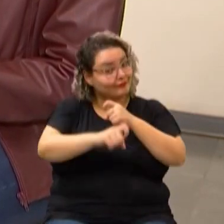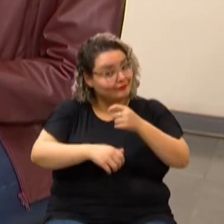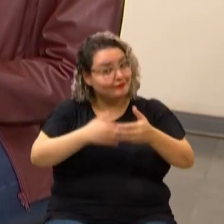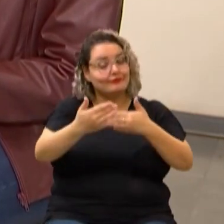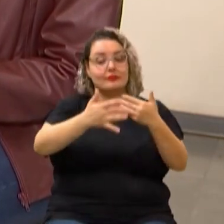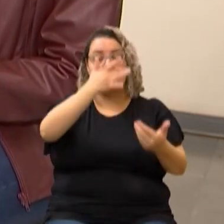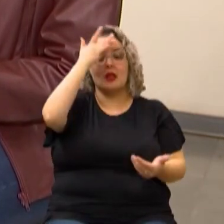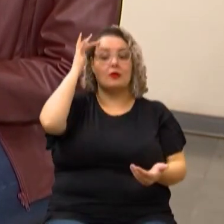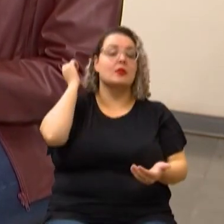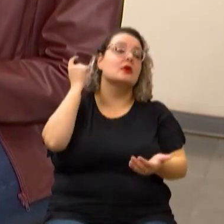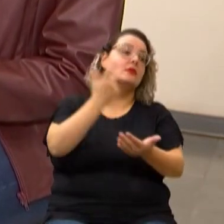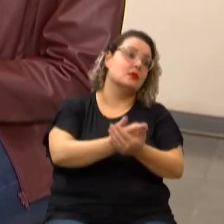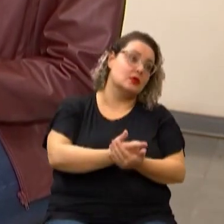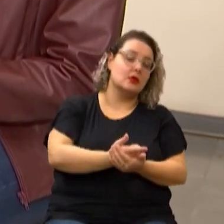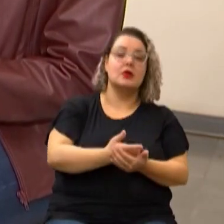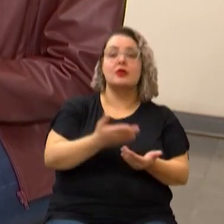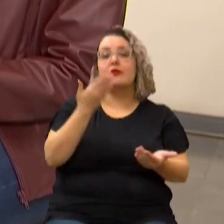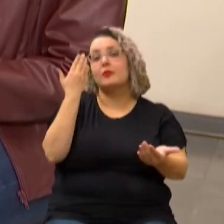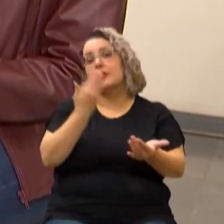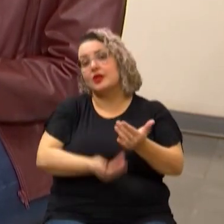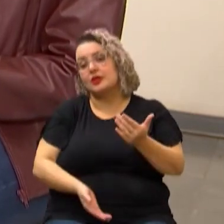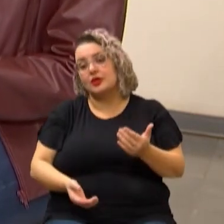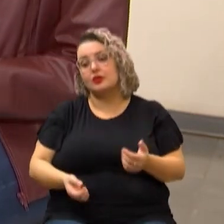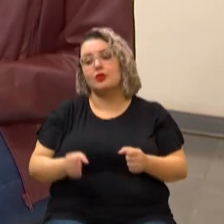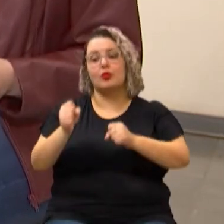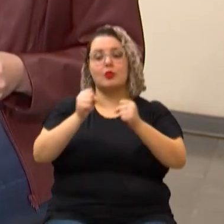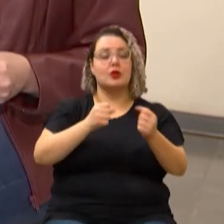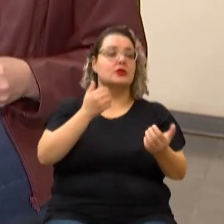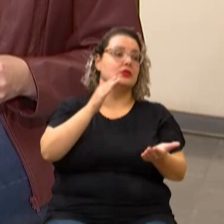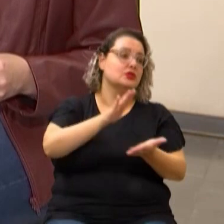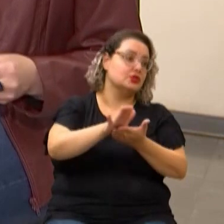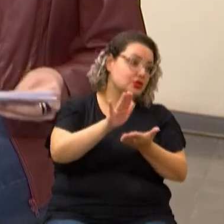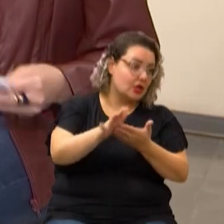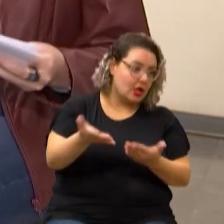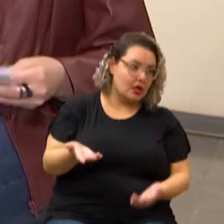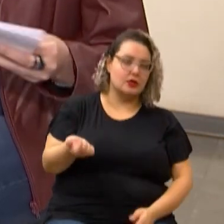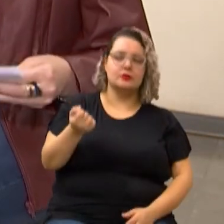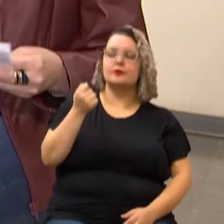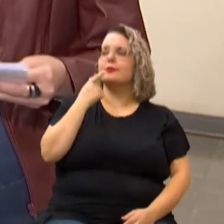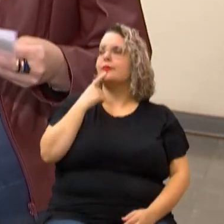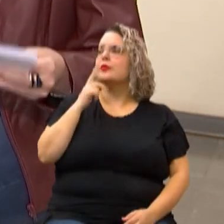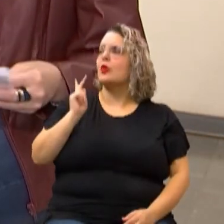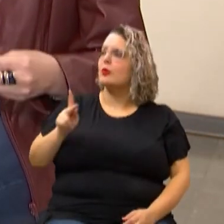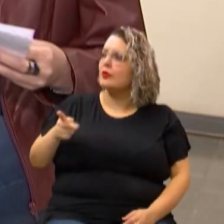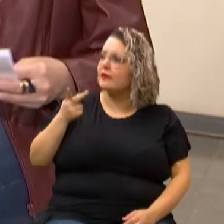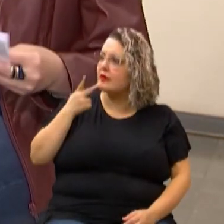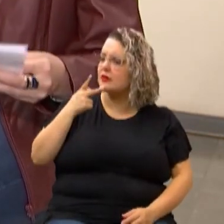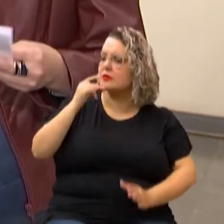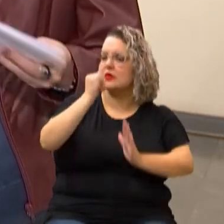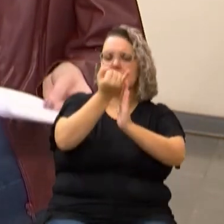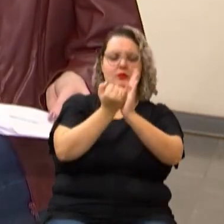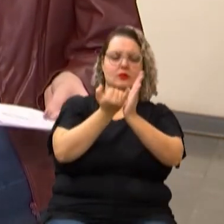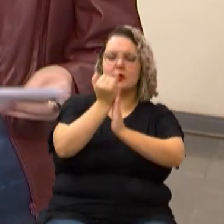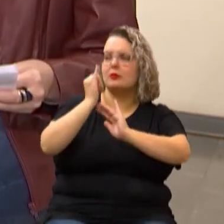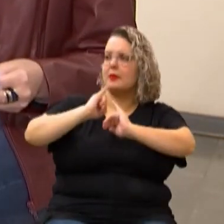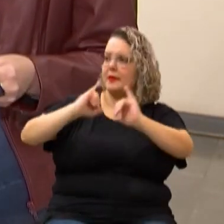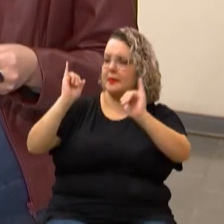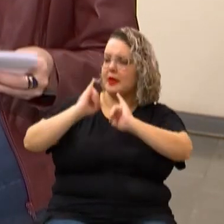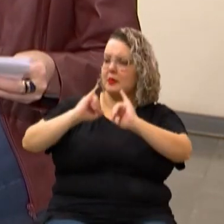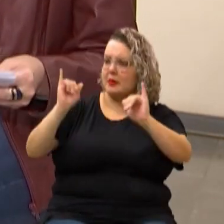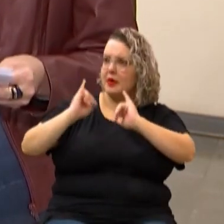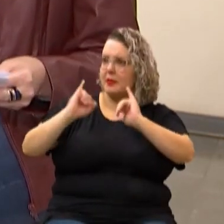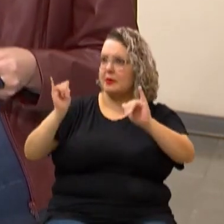preço. E nós somos pegos aí de surpresa, né? Ou seja, a gente não sabe para que patamar que vai o preço